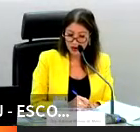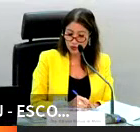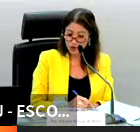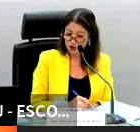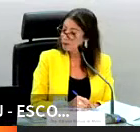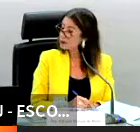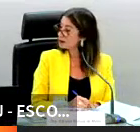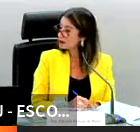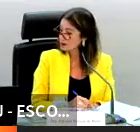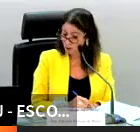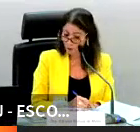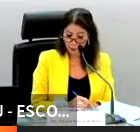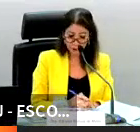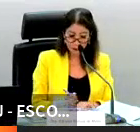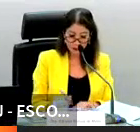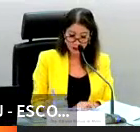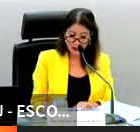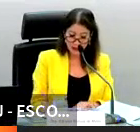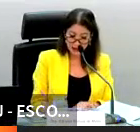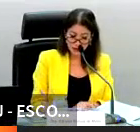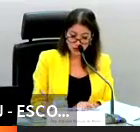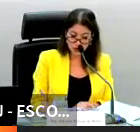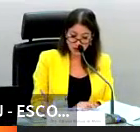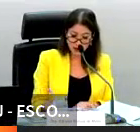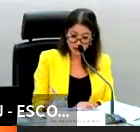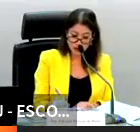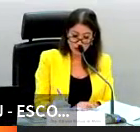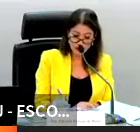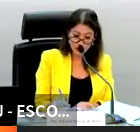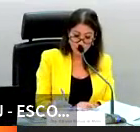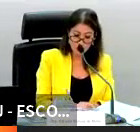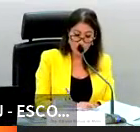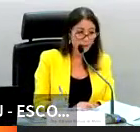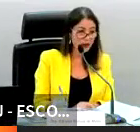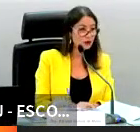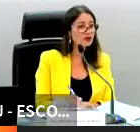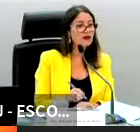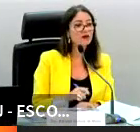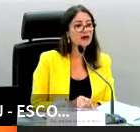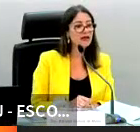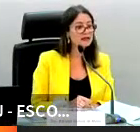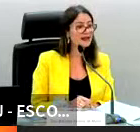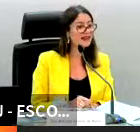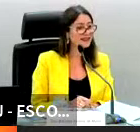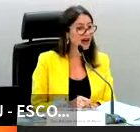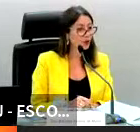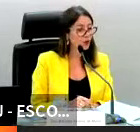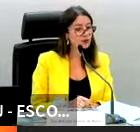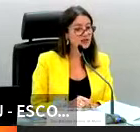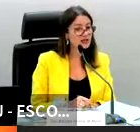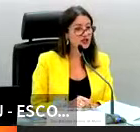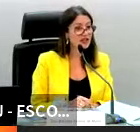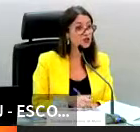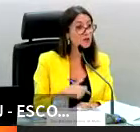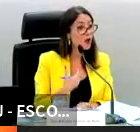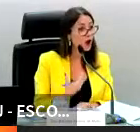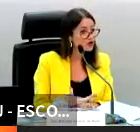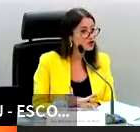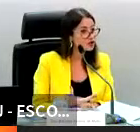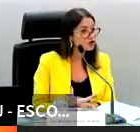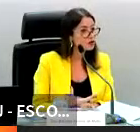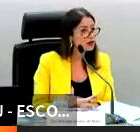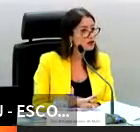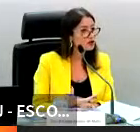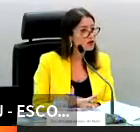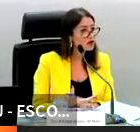relevante nos chama a atenção, que é justamente sobre o aumento da violência letal, ou seja, das